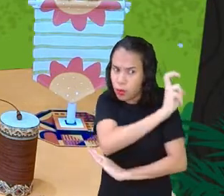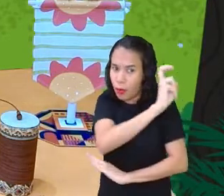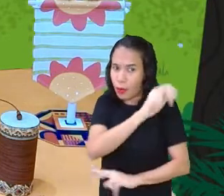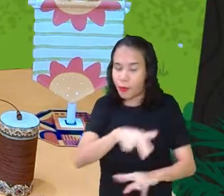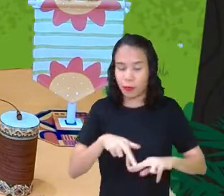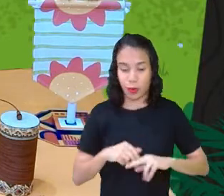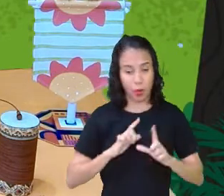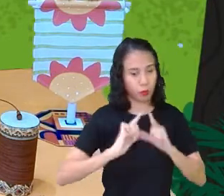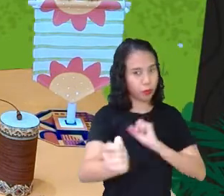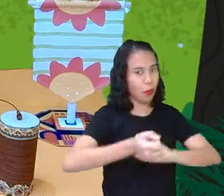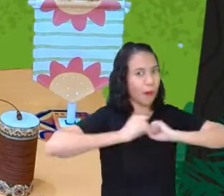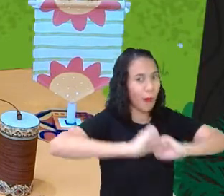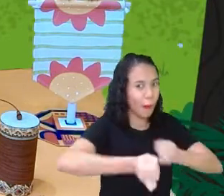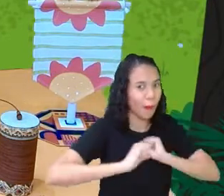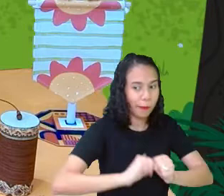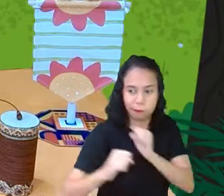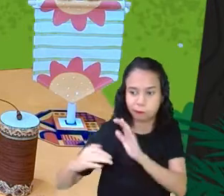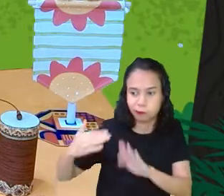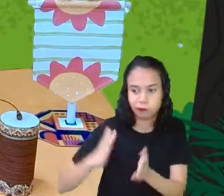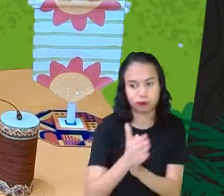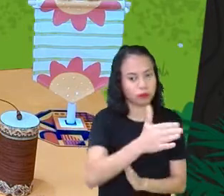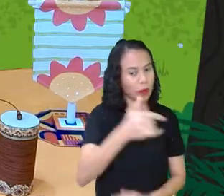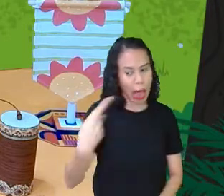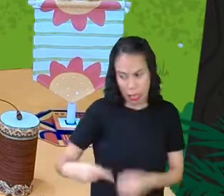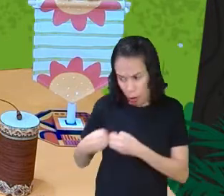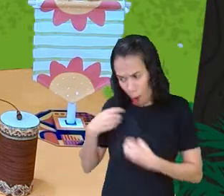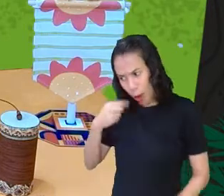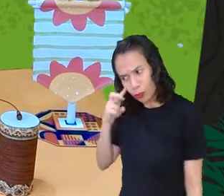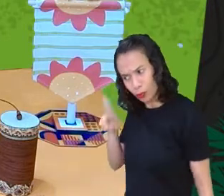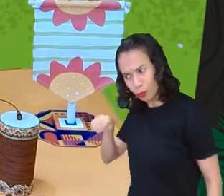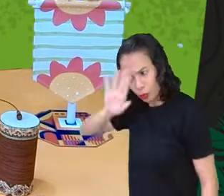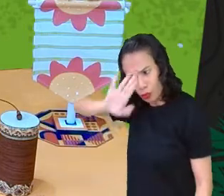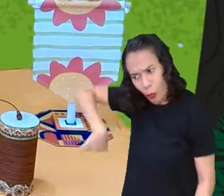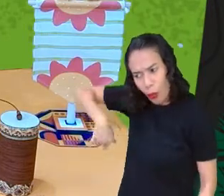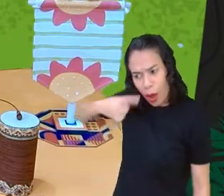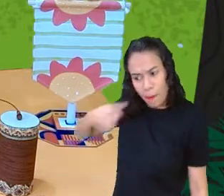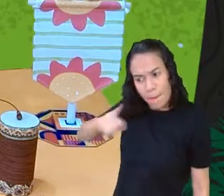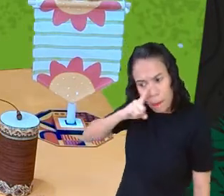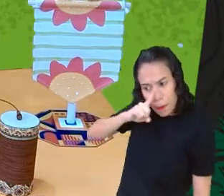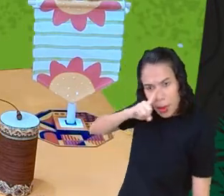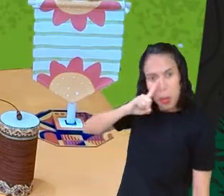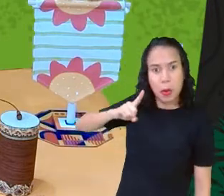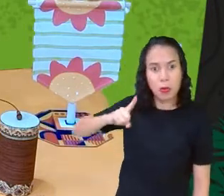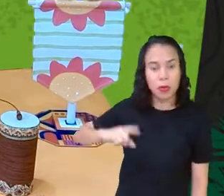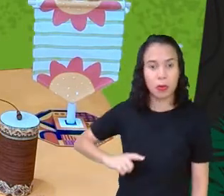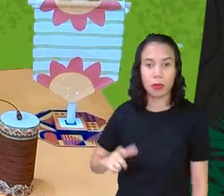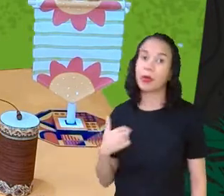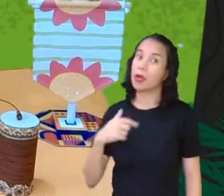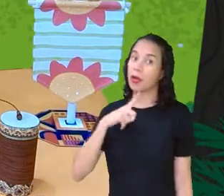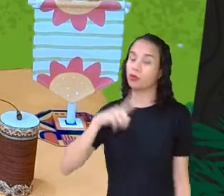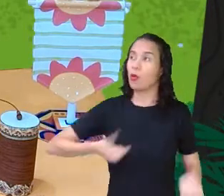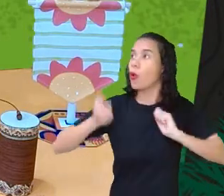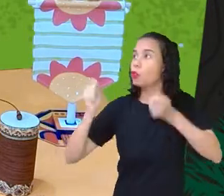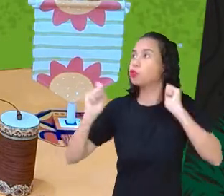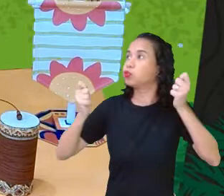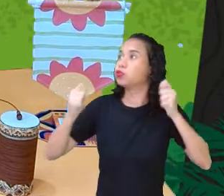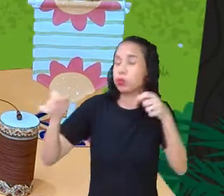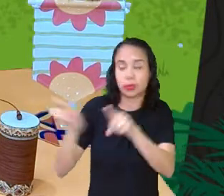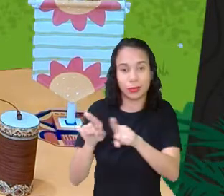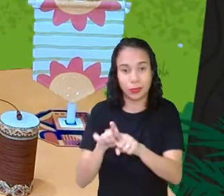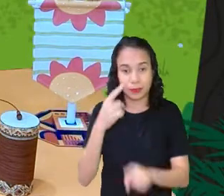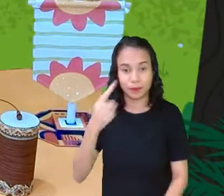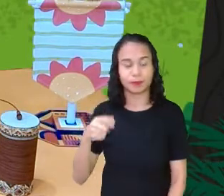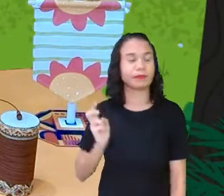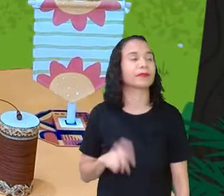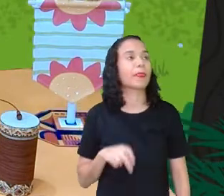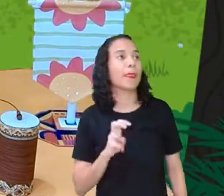E ele saiu correndo. Vou ficar aqui perto nada? Essa cobra é perigosa. E eu tenho o meu chocalho também.